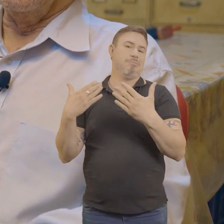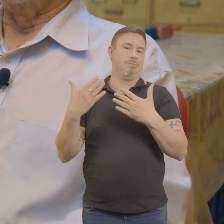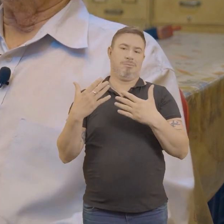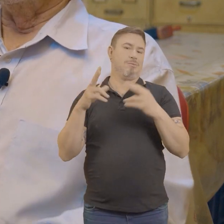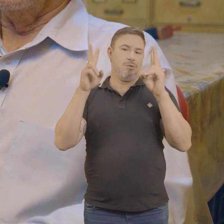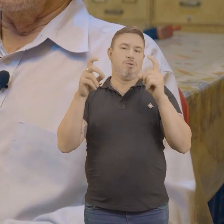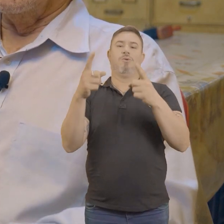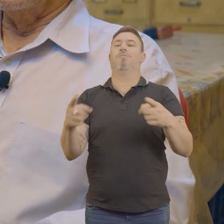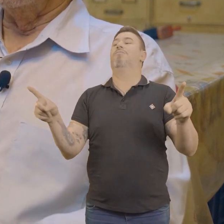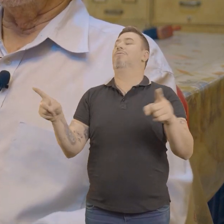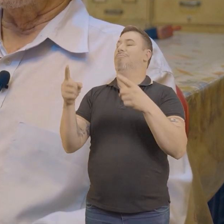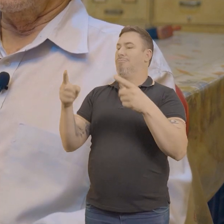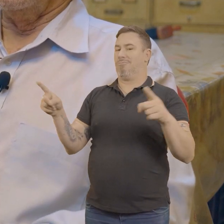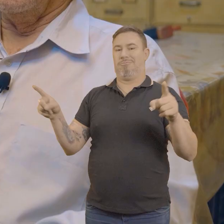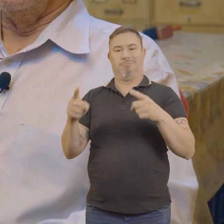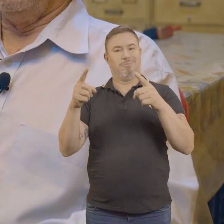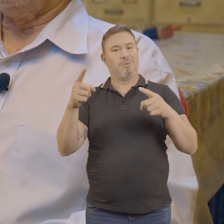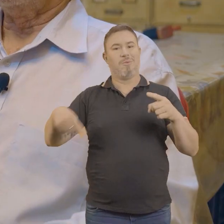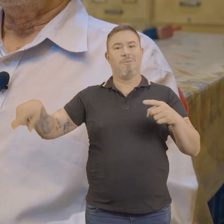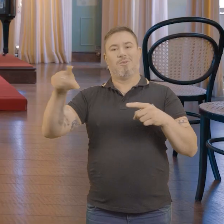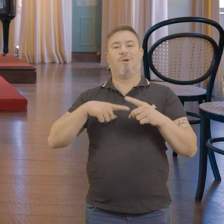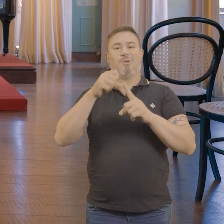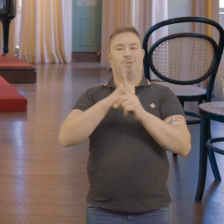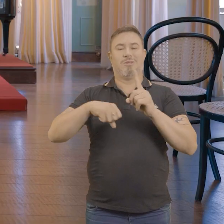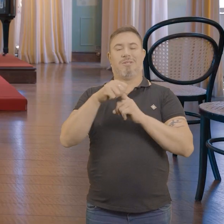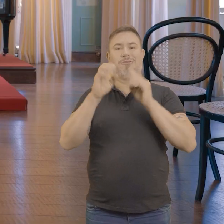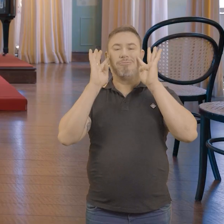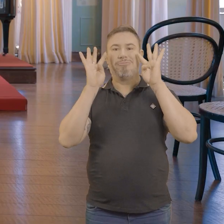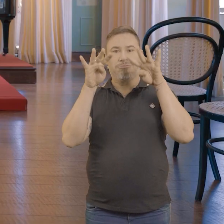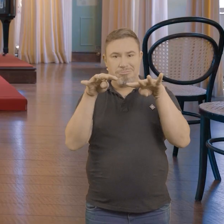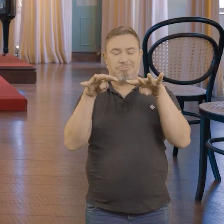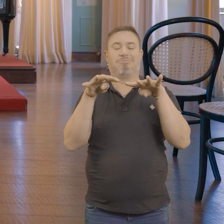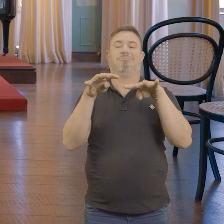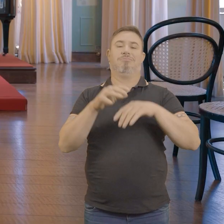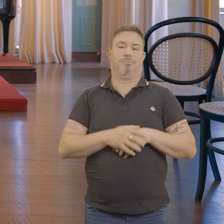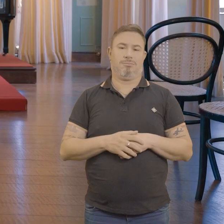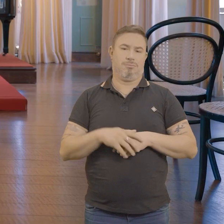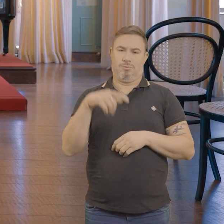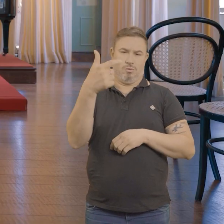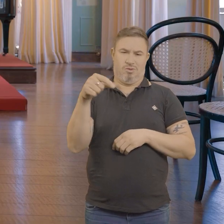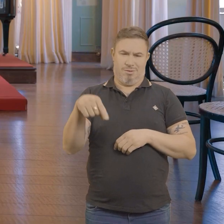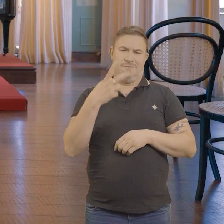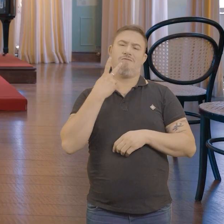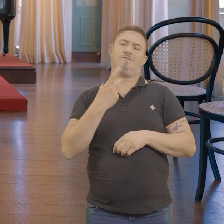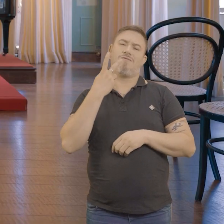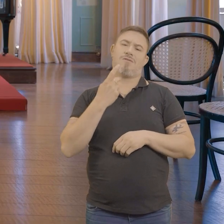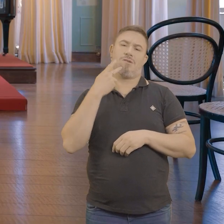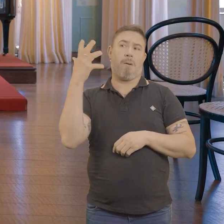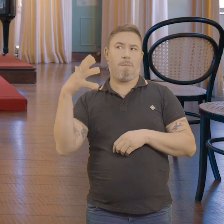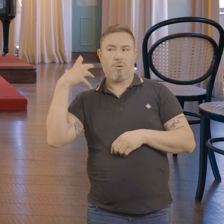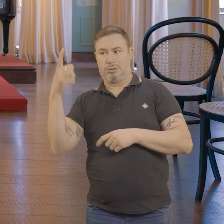sob a égide da sociedade, né? Não havia uma separação aqui em Fortaleza entre a